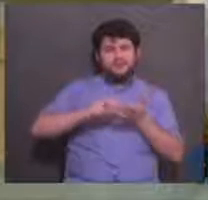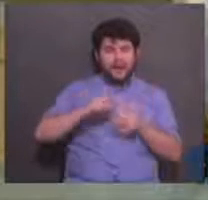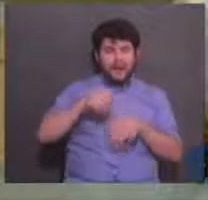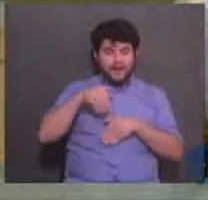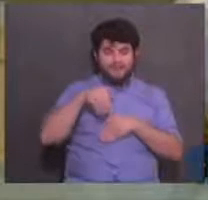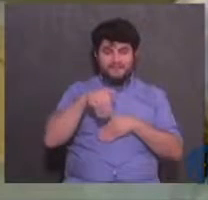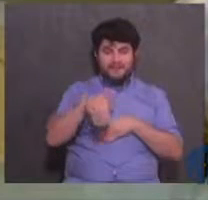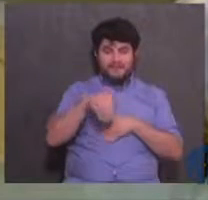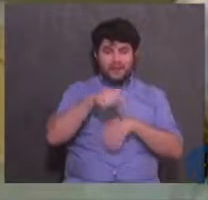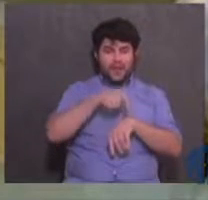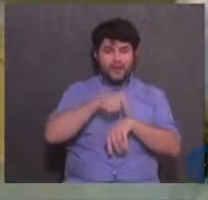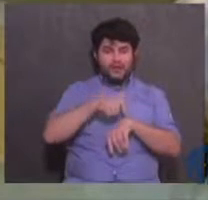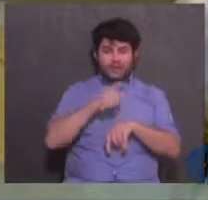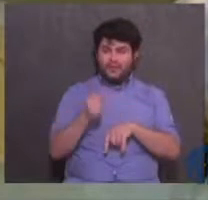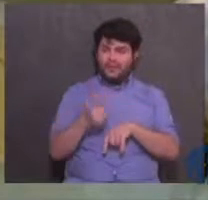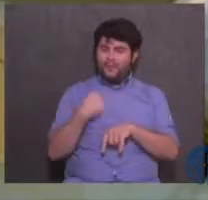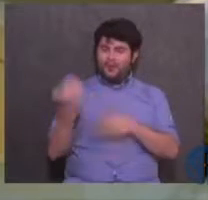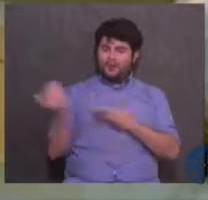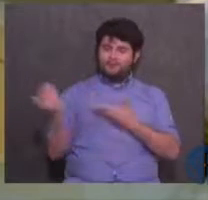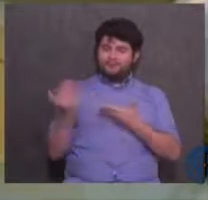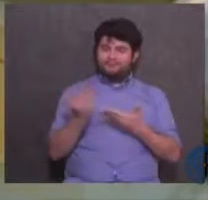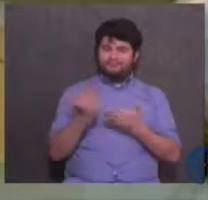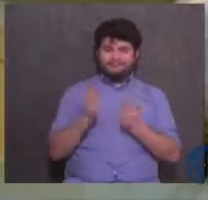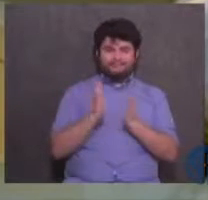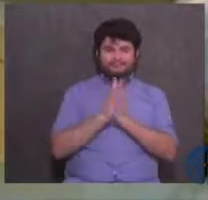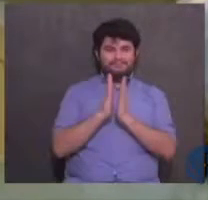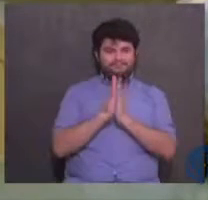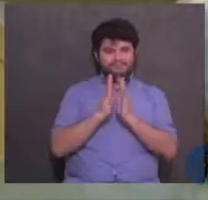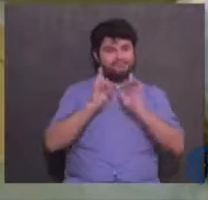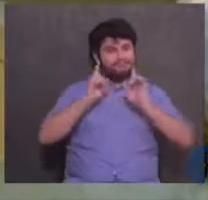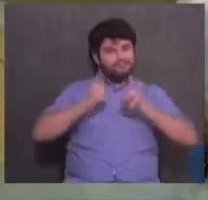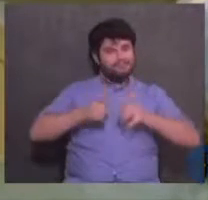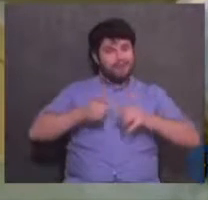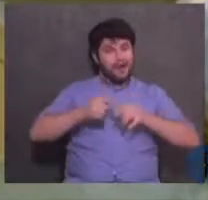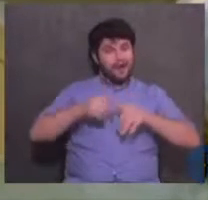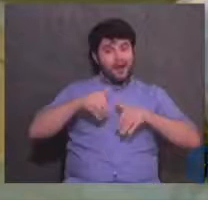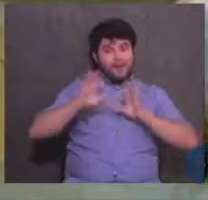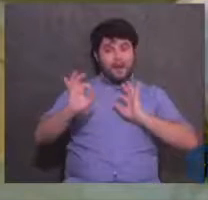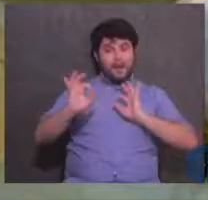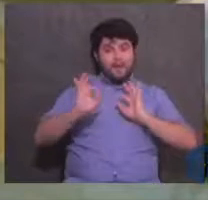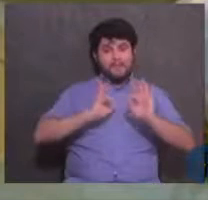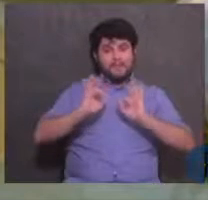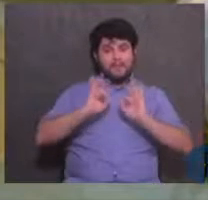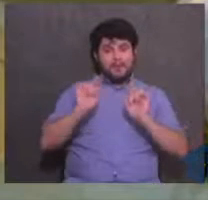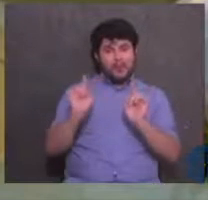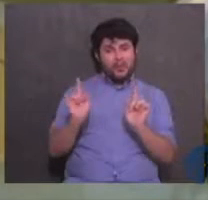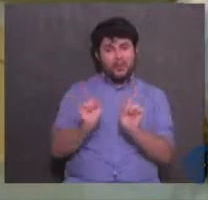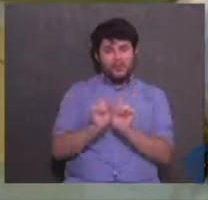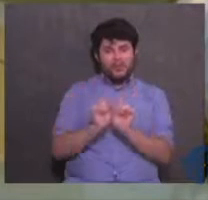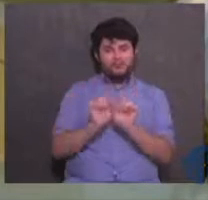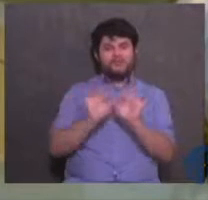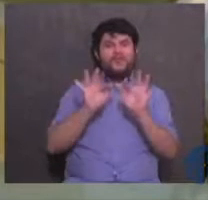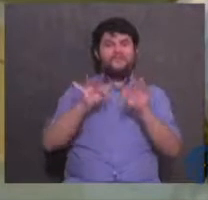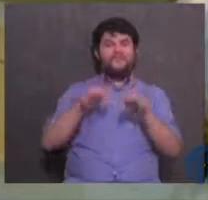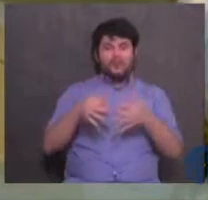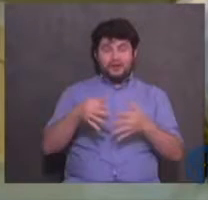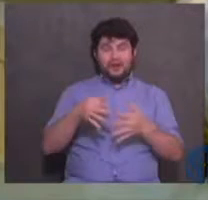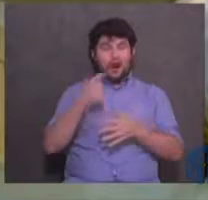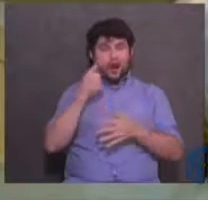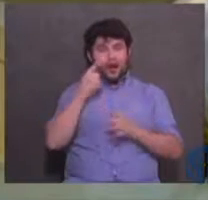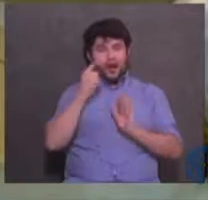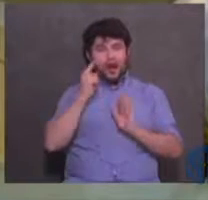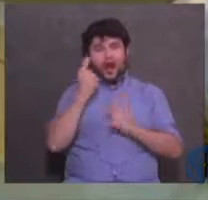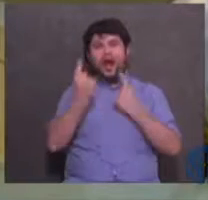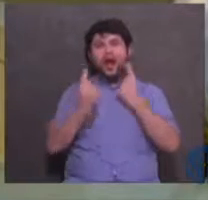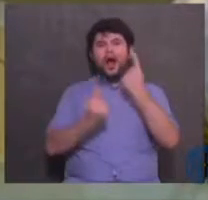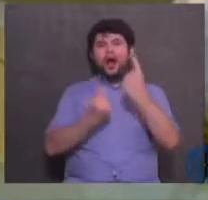Momento de sermos convidados a celebrar. Terminamos esta preparação breve. Porventura, alguns de